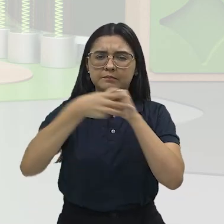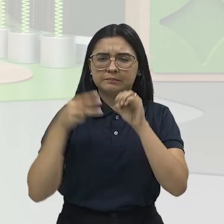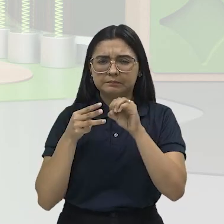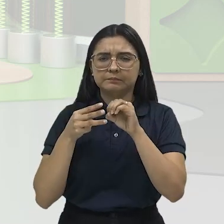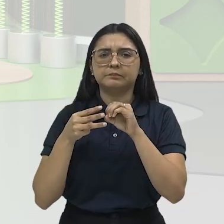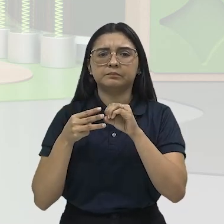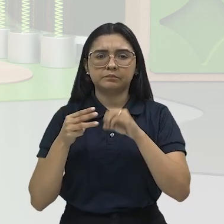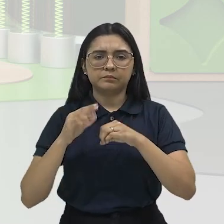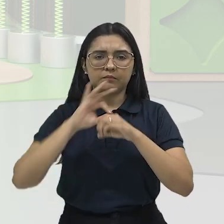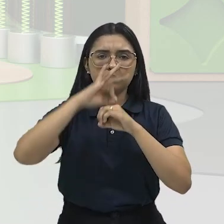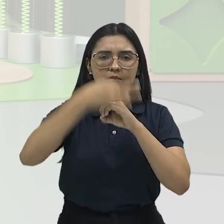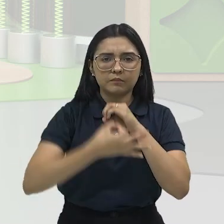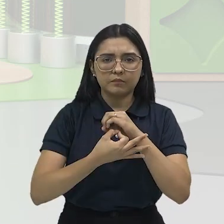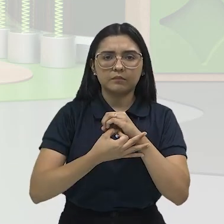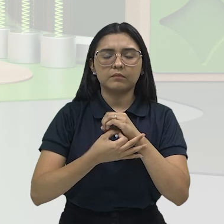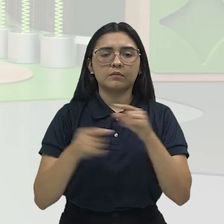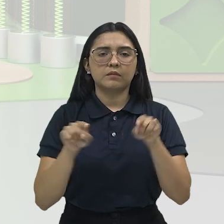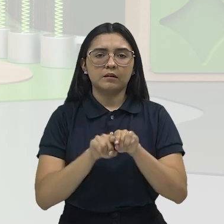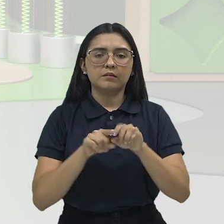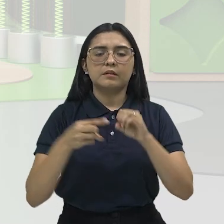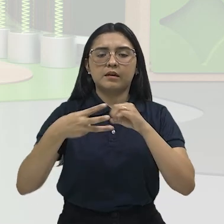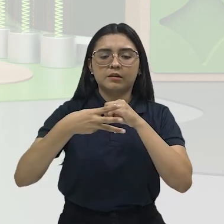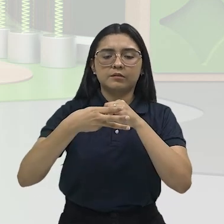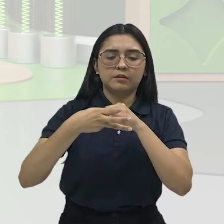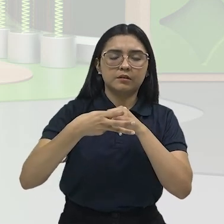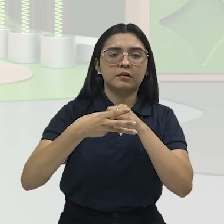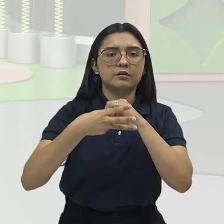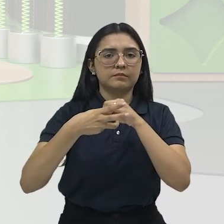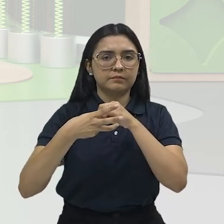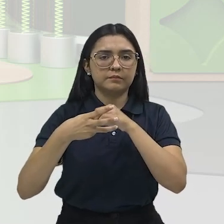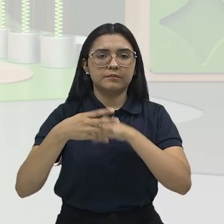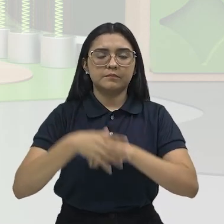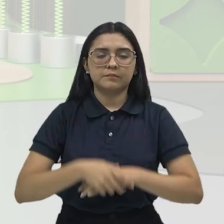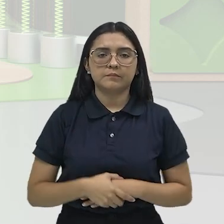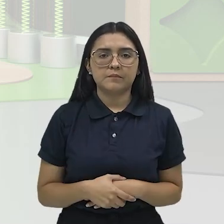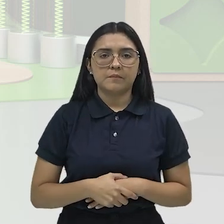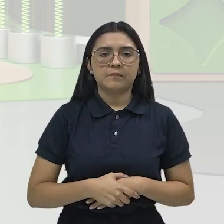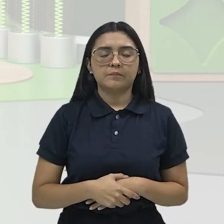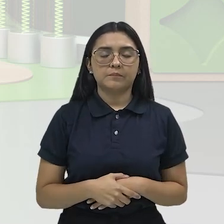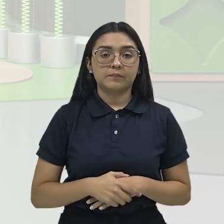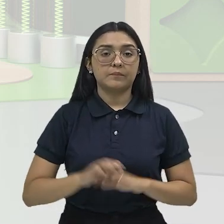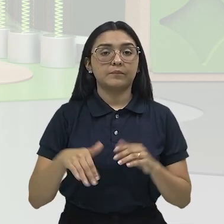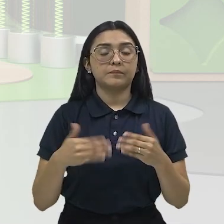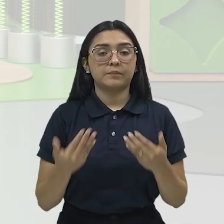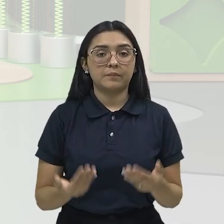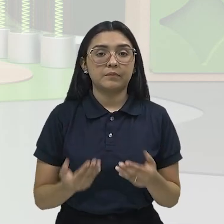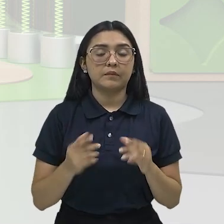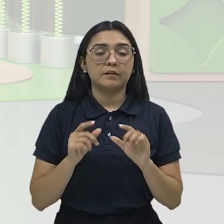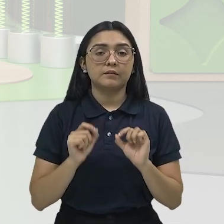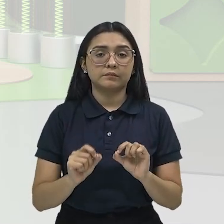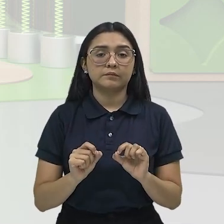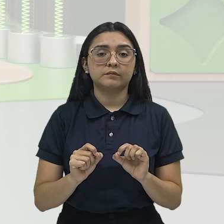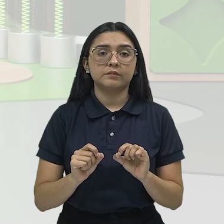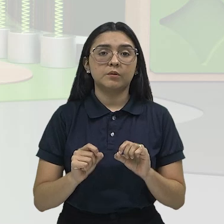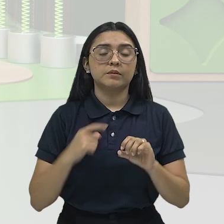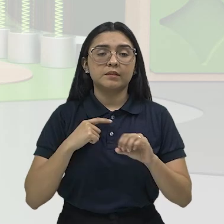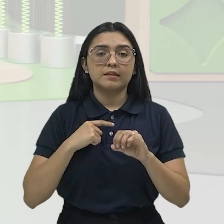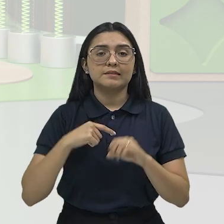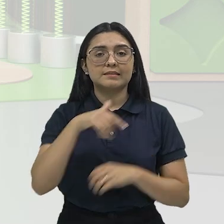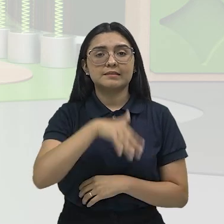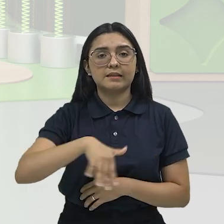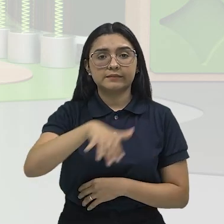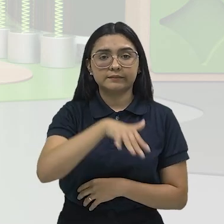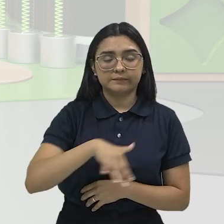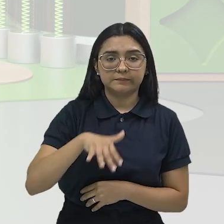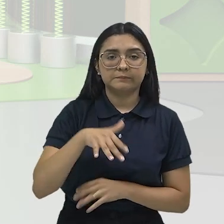do planeta, né? Nós temos ali o Trópico de Câncer e o Trópico de Capricórnio. E justamente nessas faixas